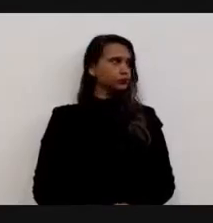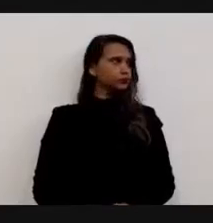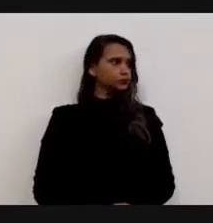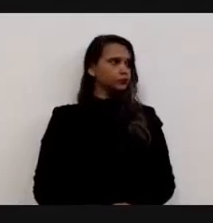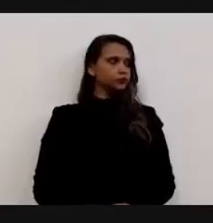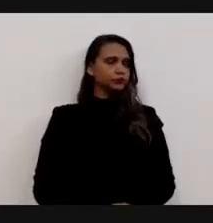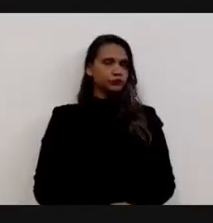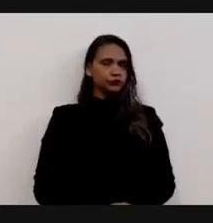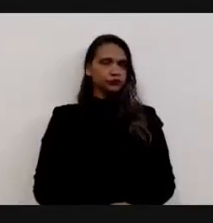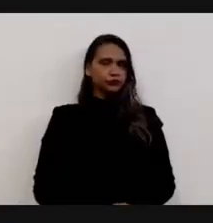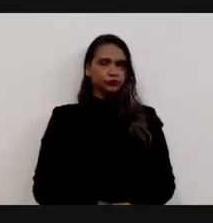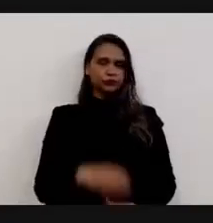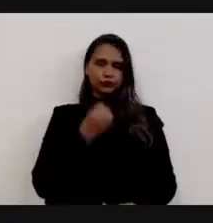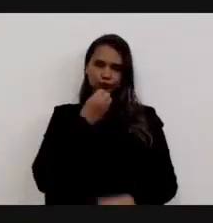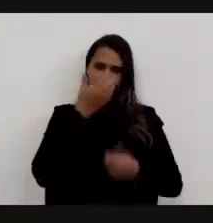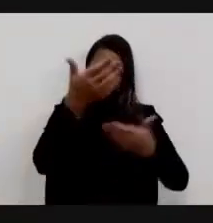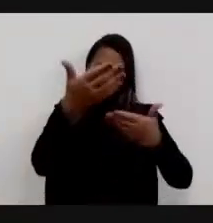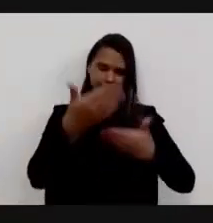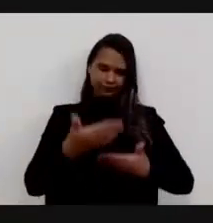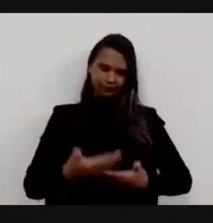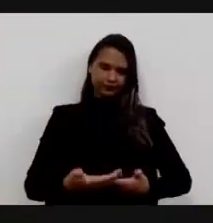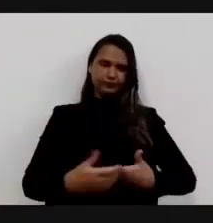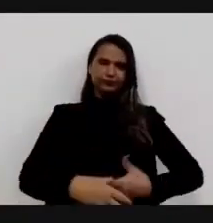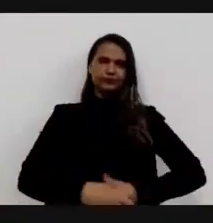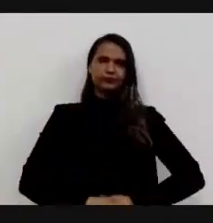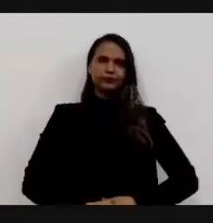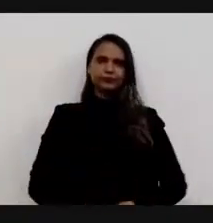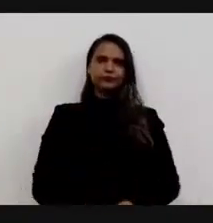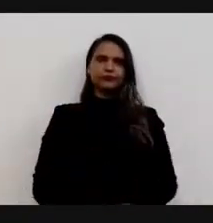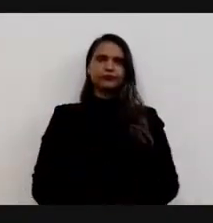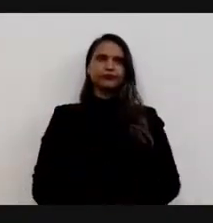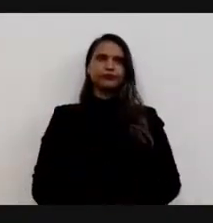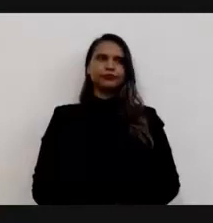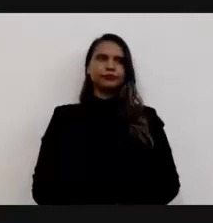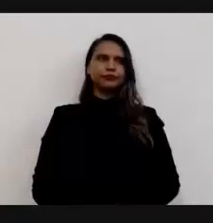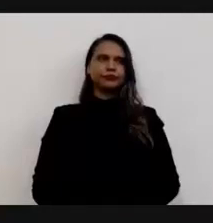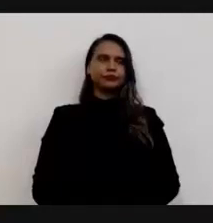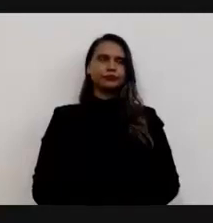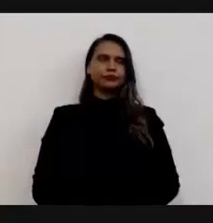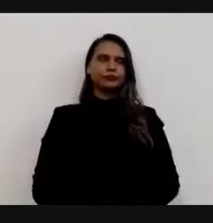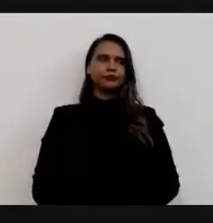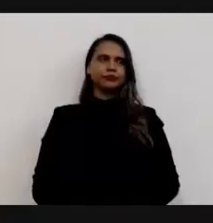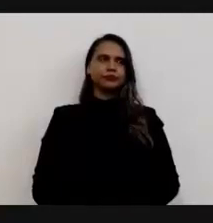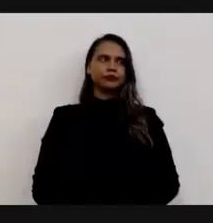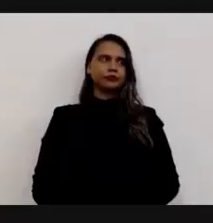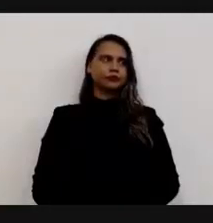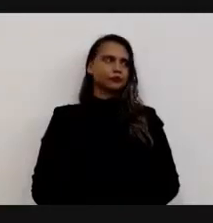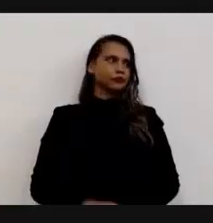Bem-vindo, Paulo.